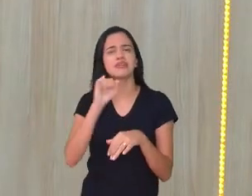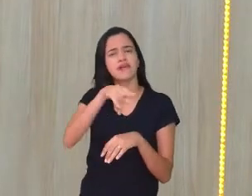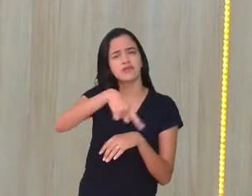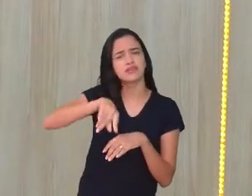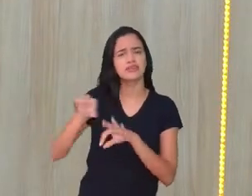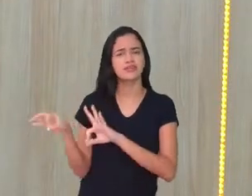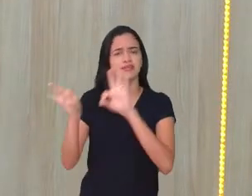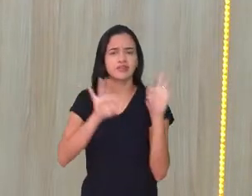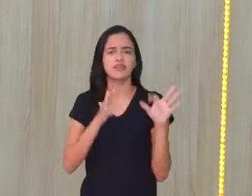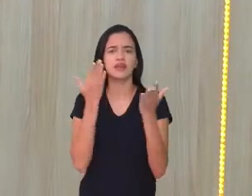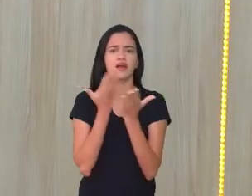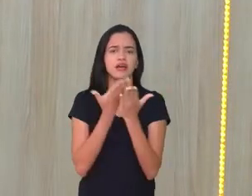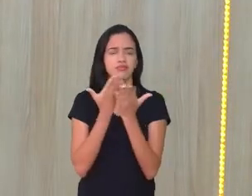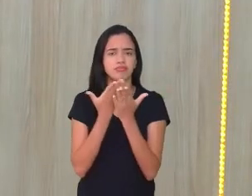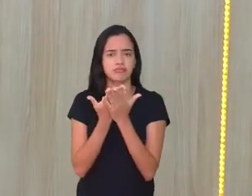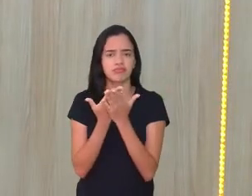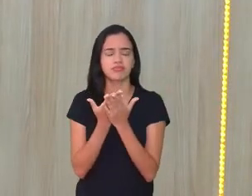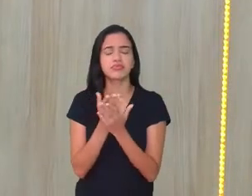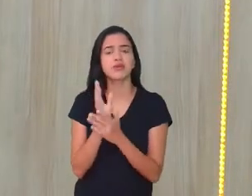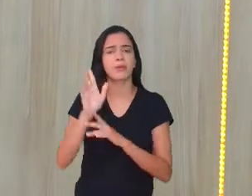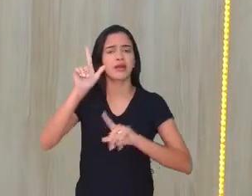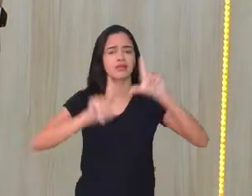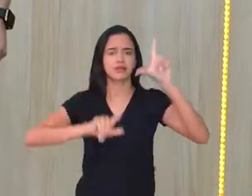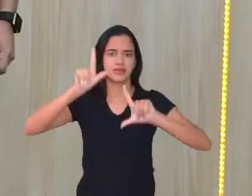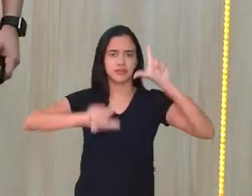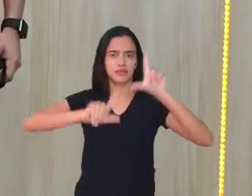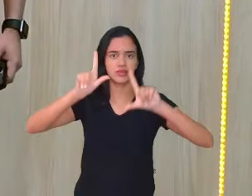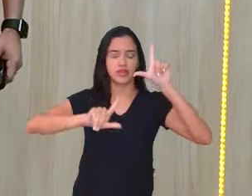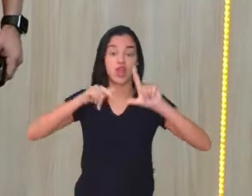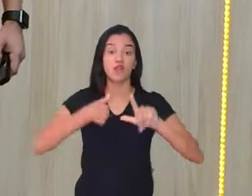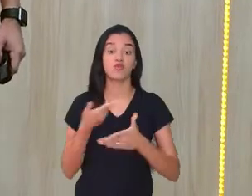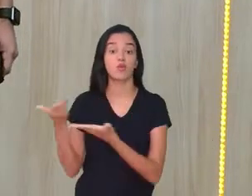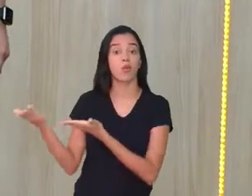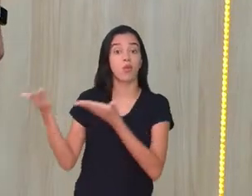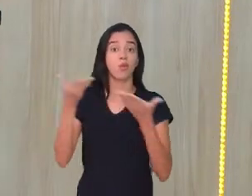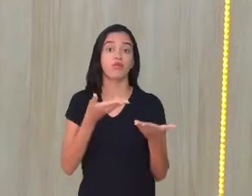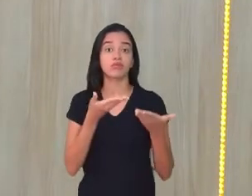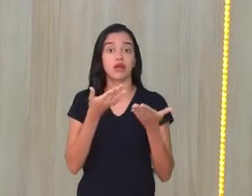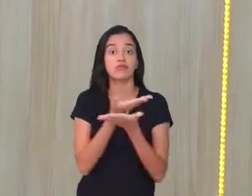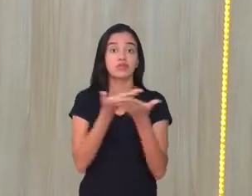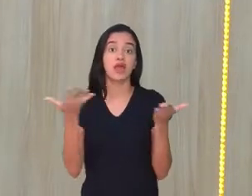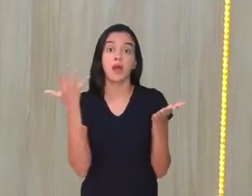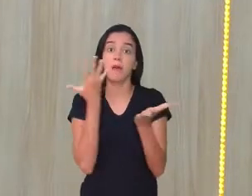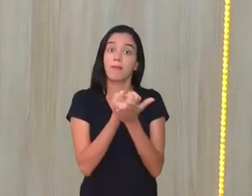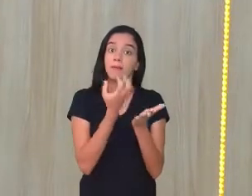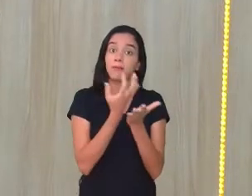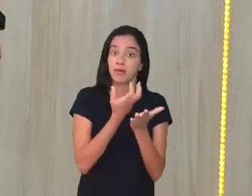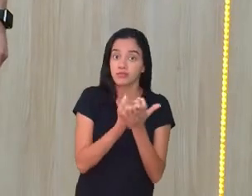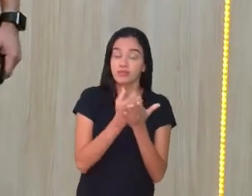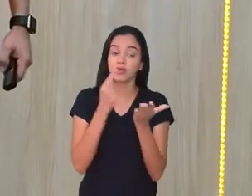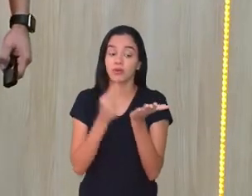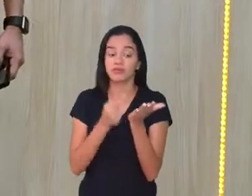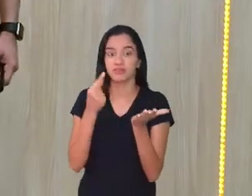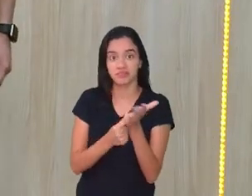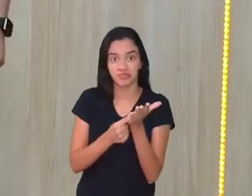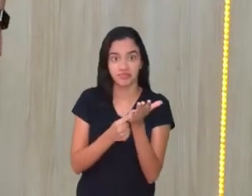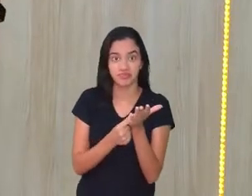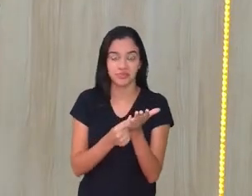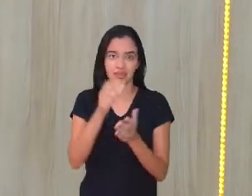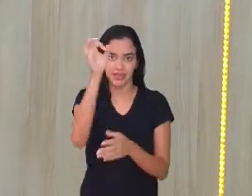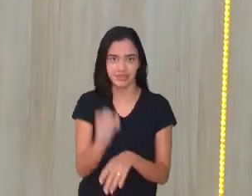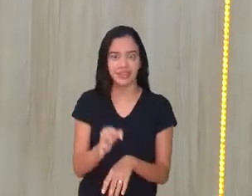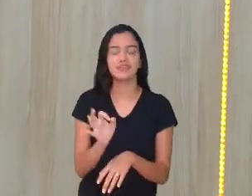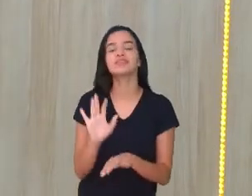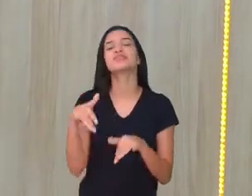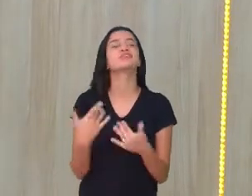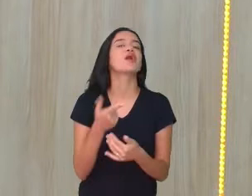está assistindo essa aula aí através da TV, eu vou convidar você a baixar o nosso aplicativo, tá bom? Então,